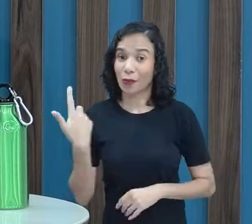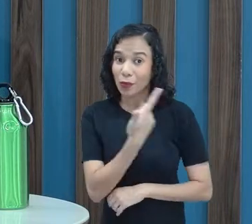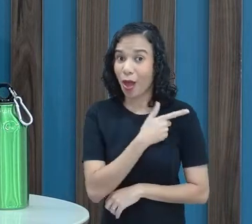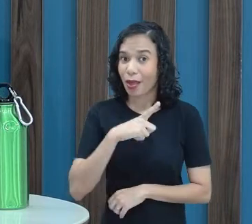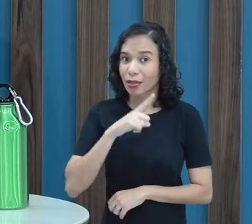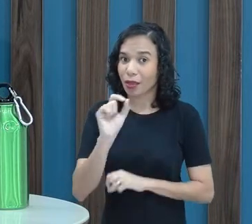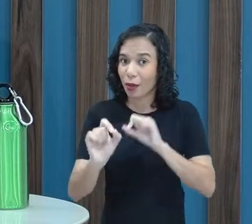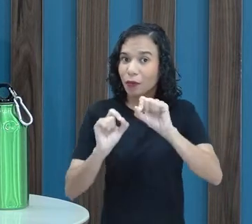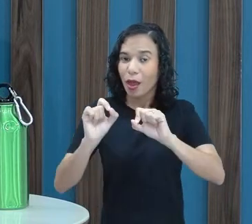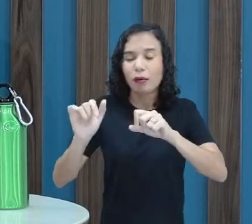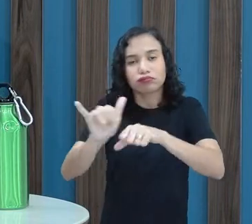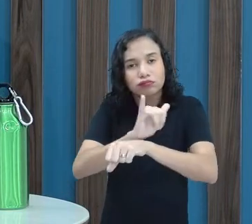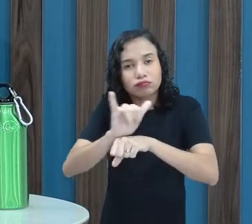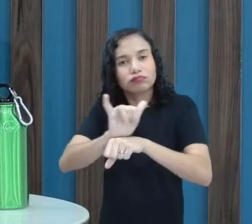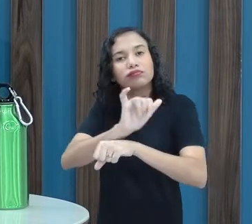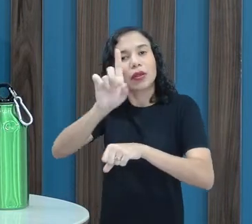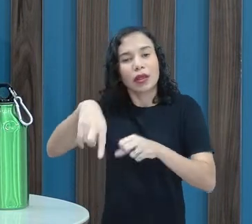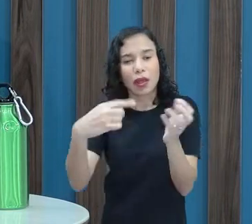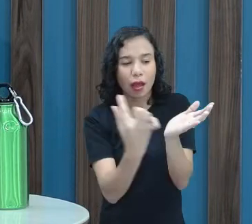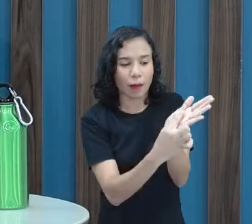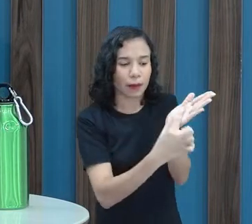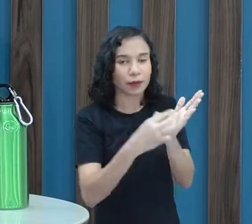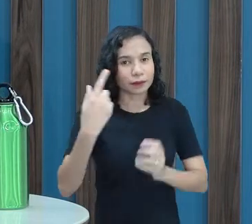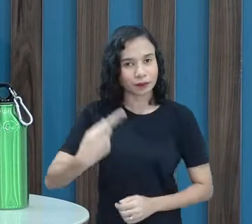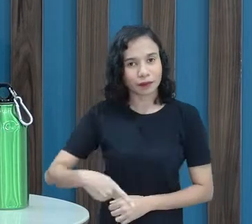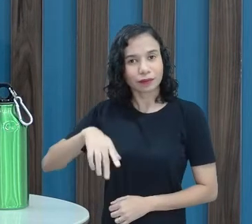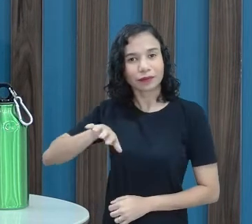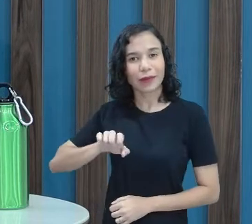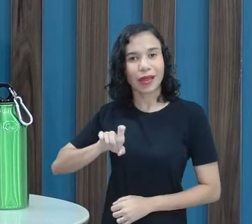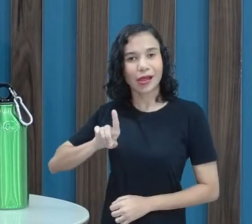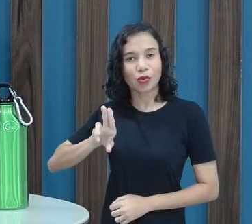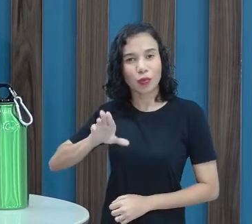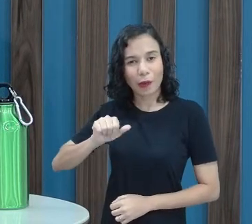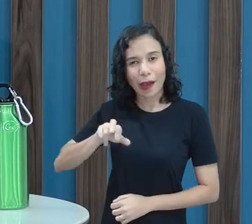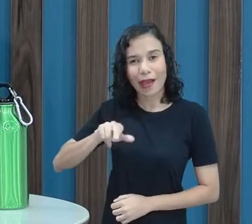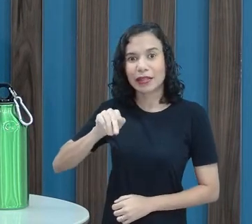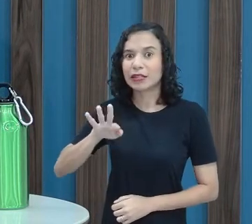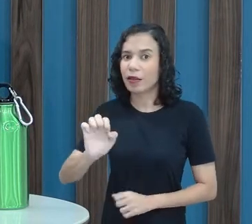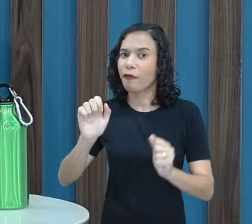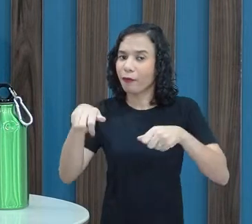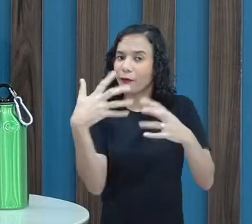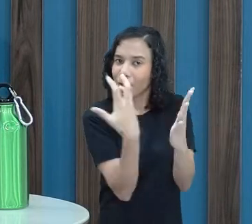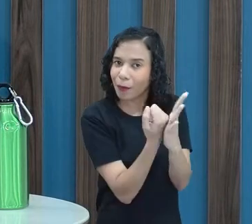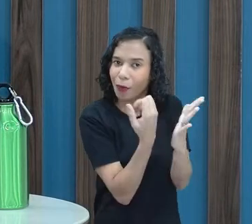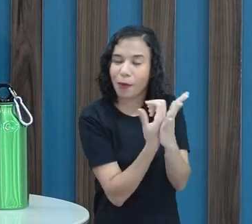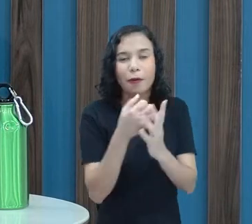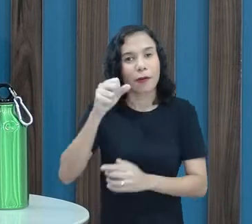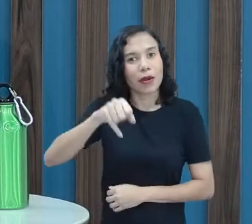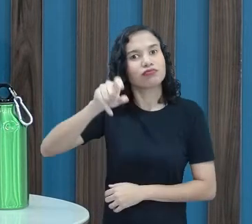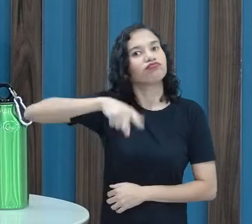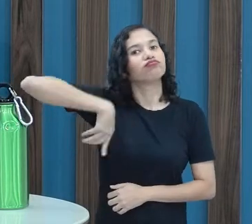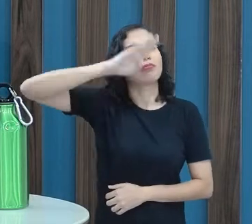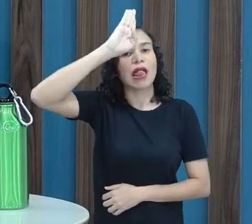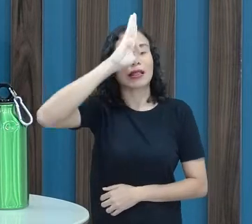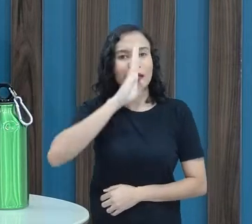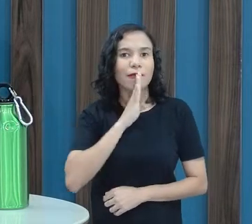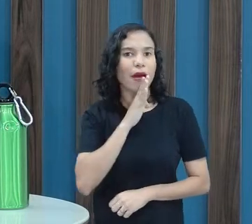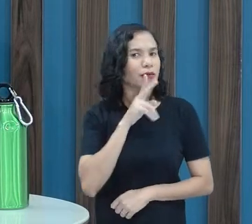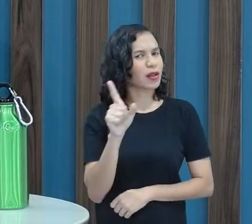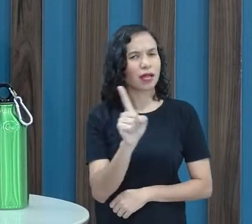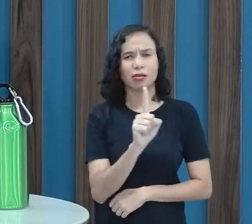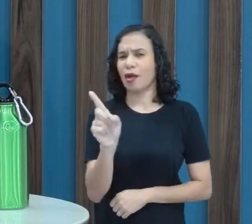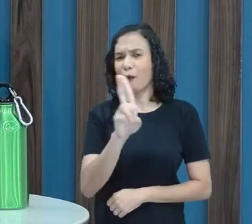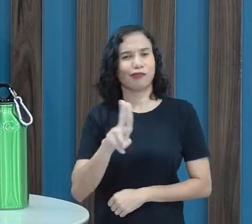essa ferramenta que é o aplicativo da Educa Recife. Vocês podem fazer o download, né? Aí é gratuito, não